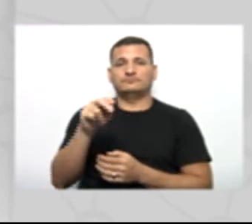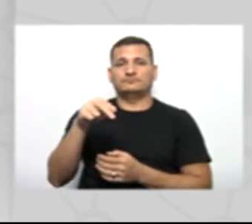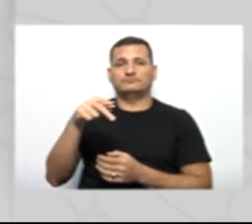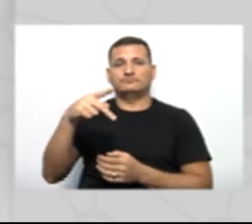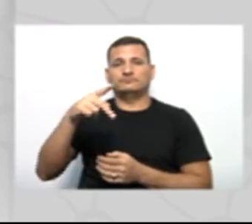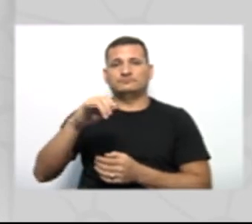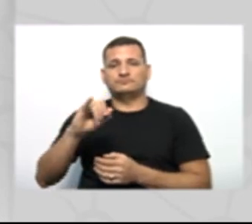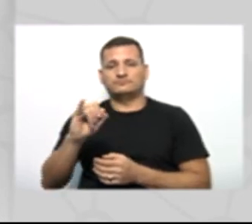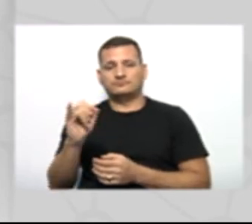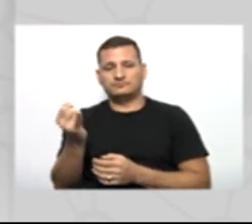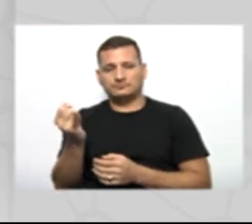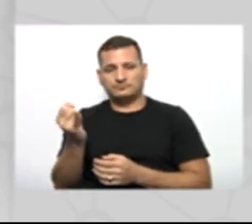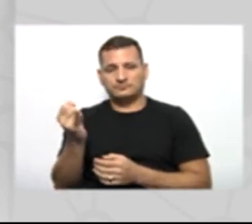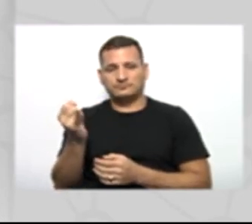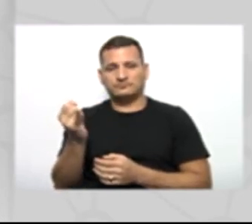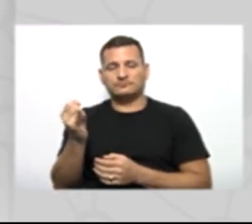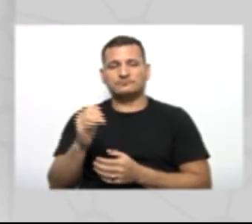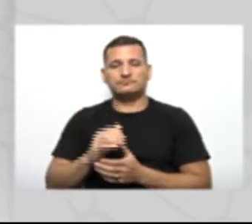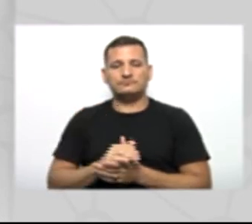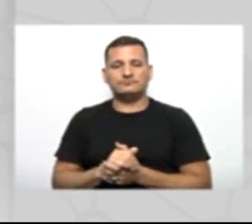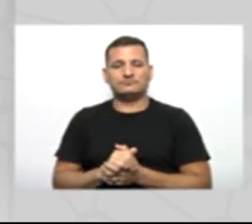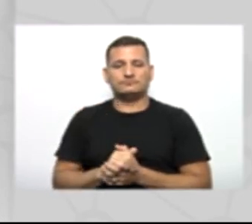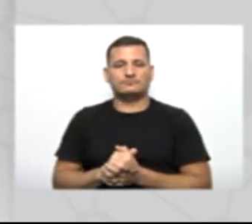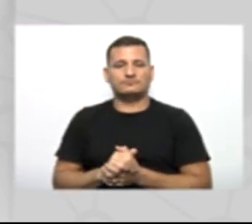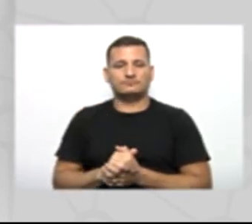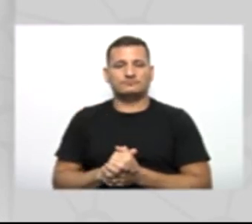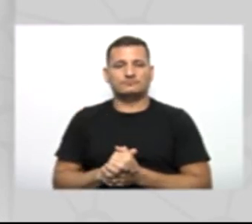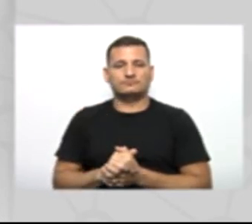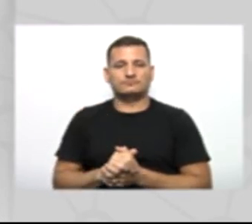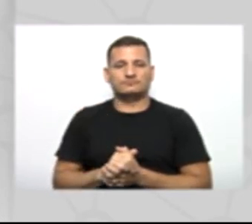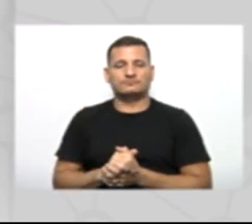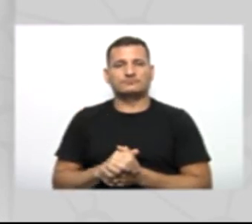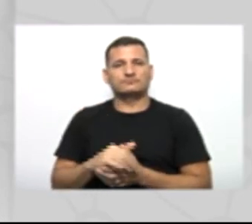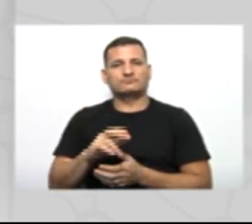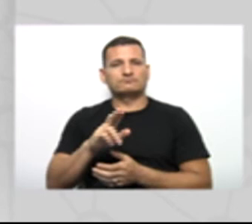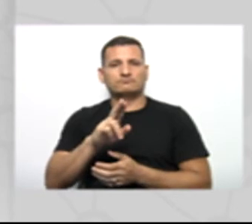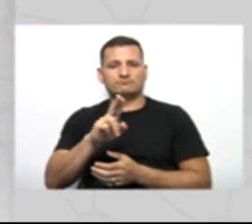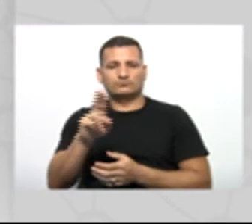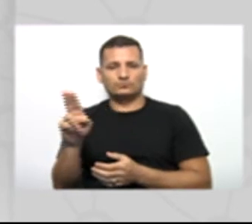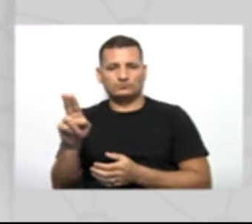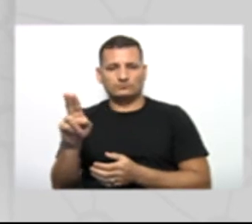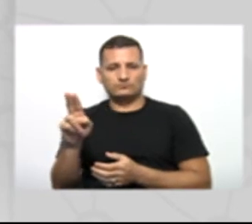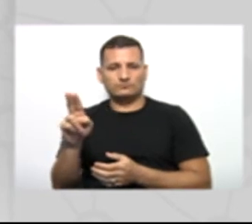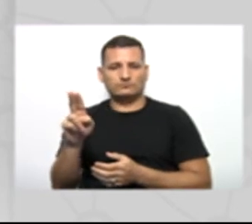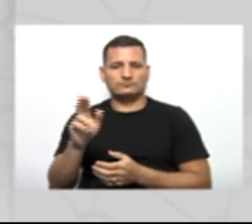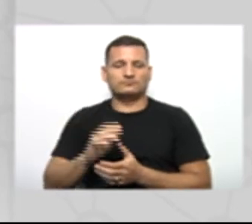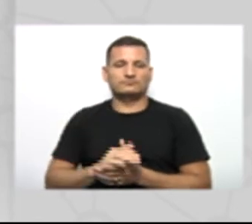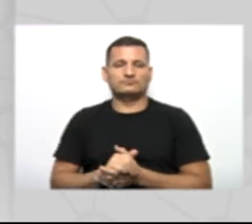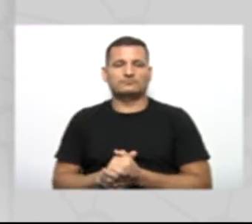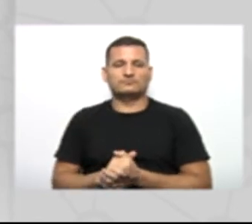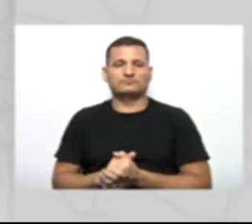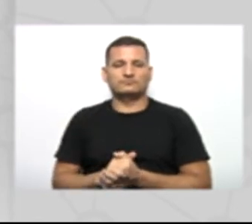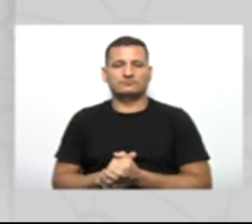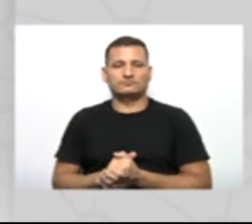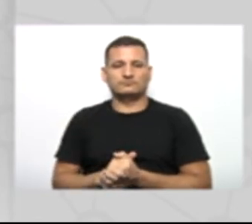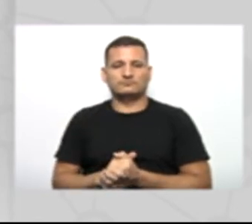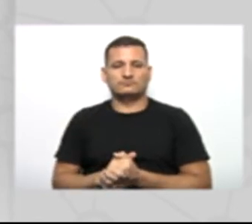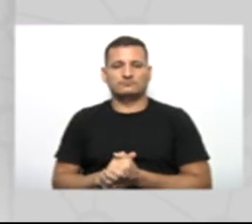CNPJ, vai ter o nome fantasia, nome underline